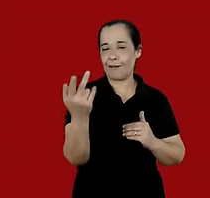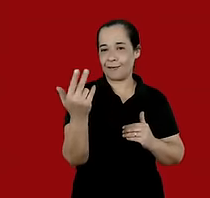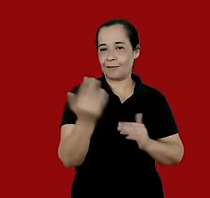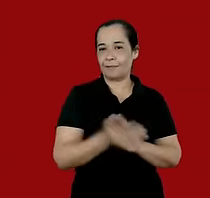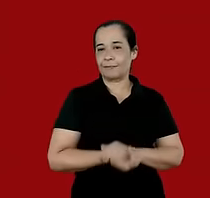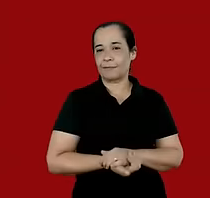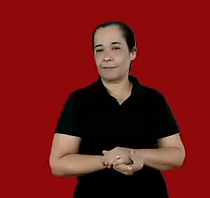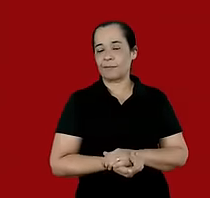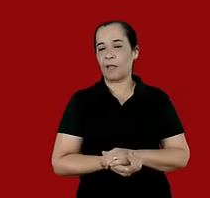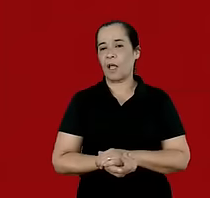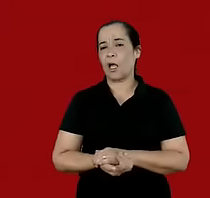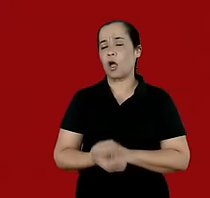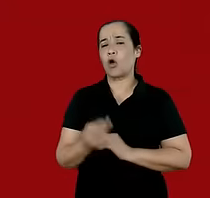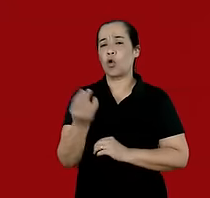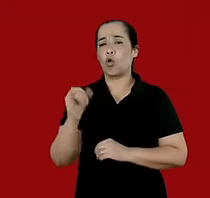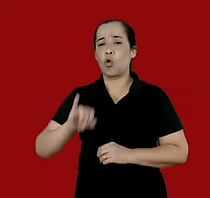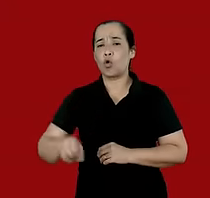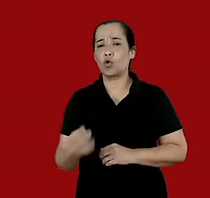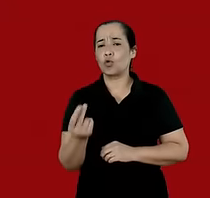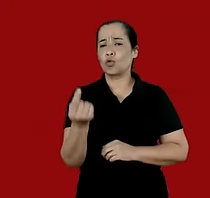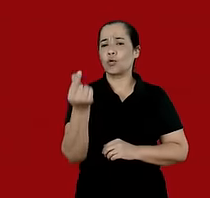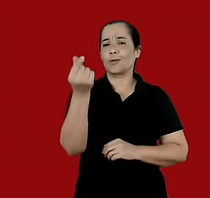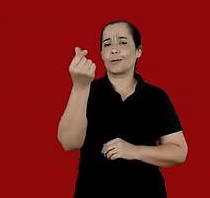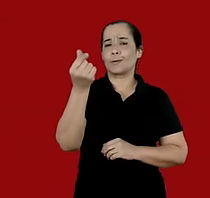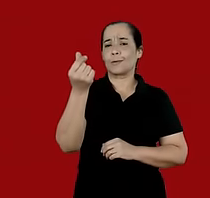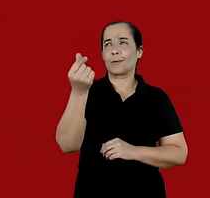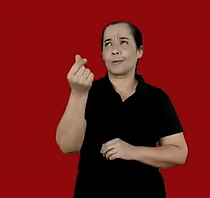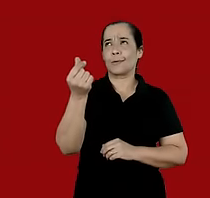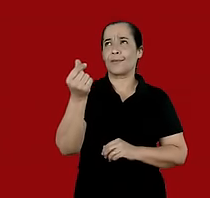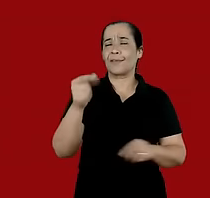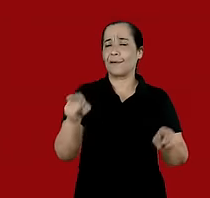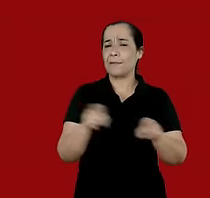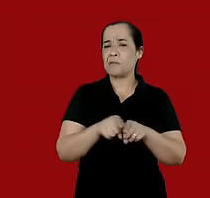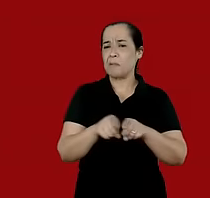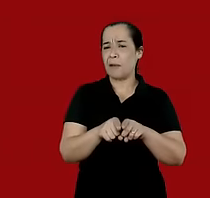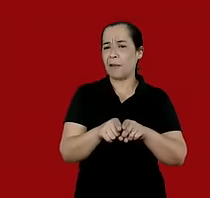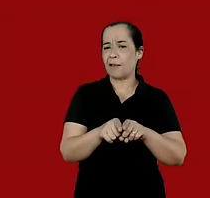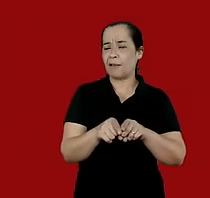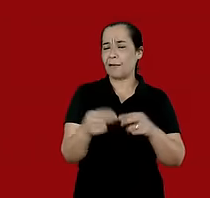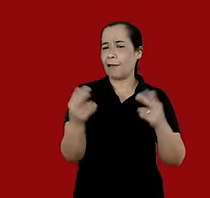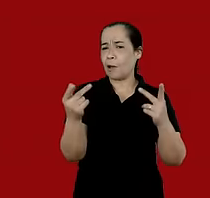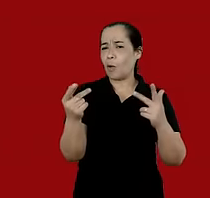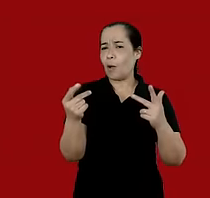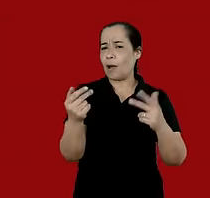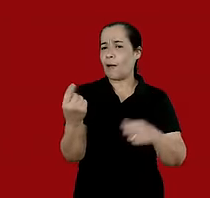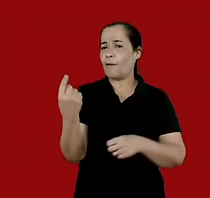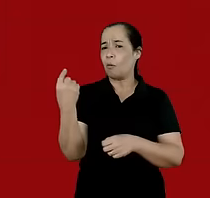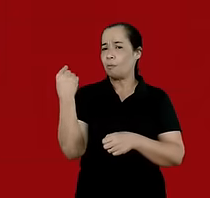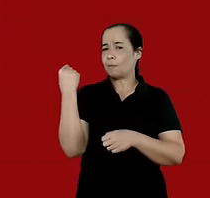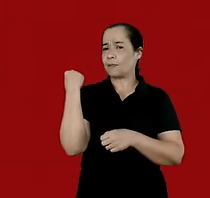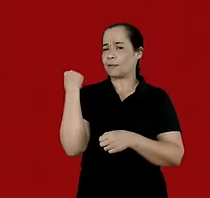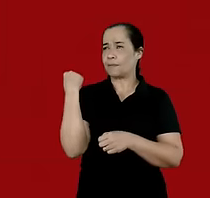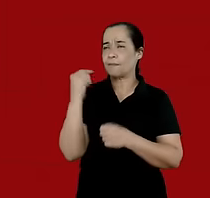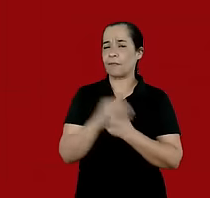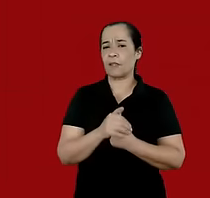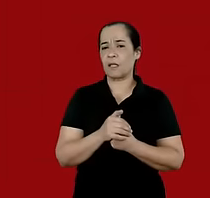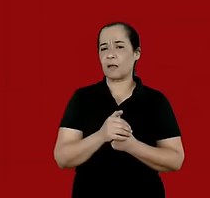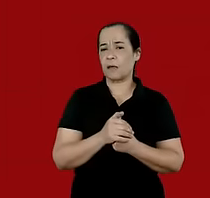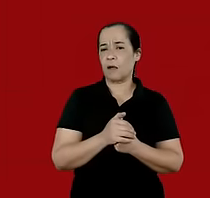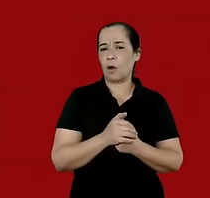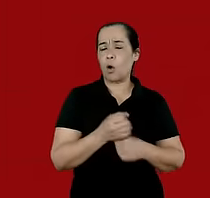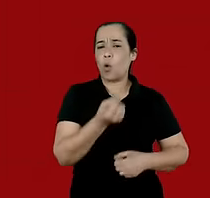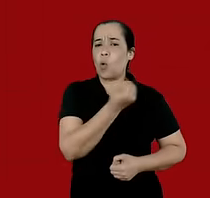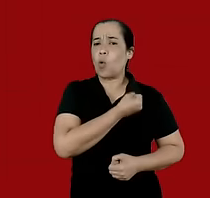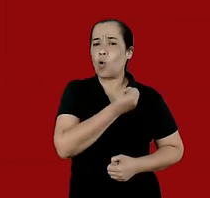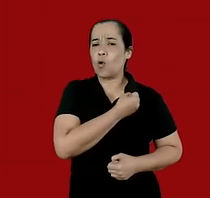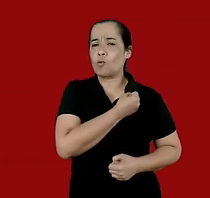característica de muita similaridade com os ciclos do passado quando a gente olha para para para Wind de renda fixa a gente o o o o